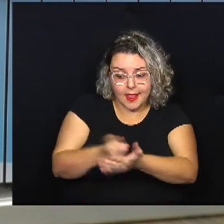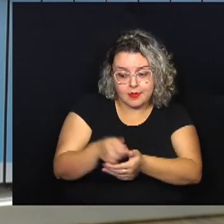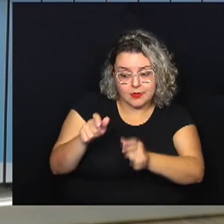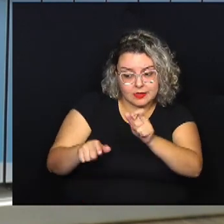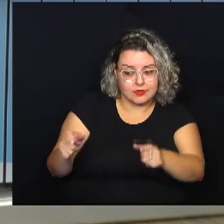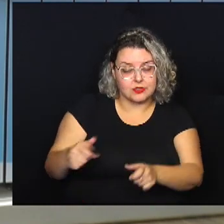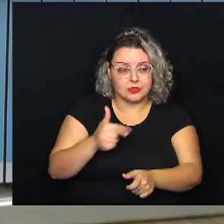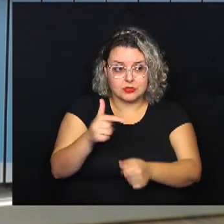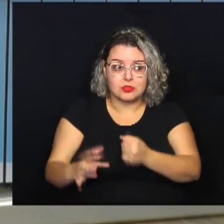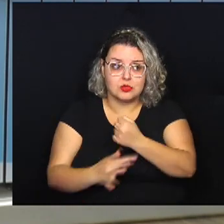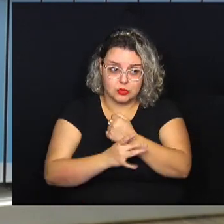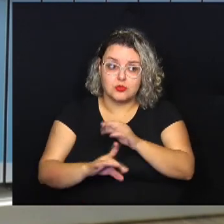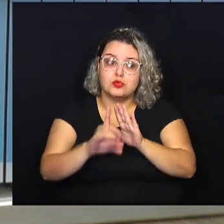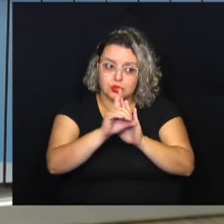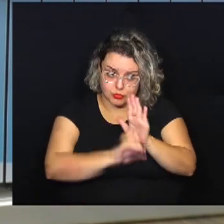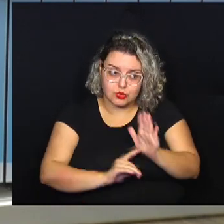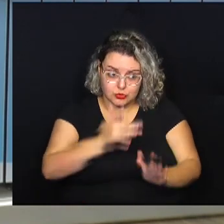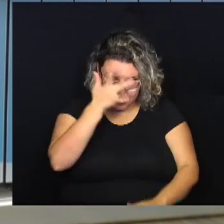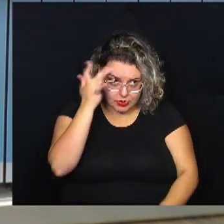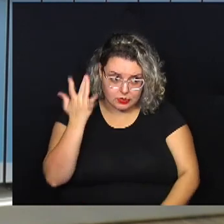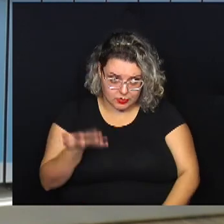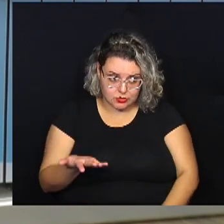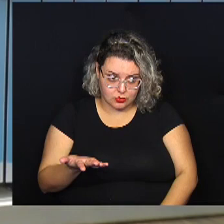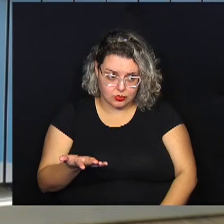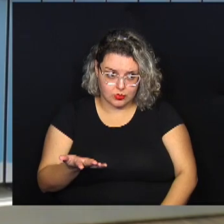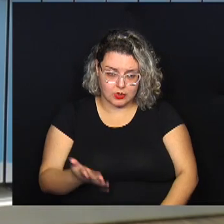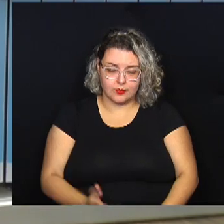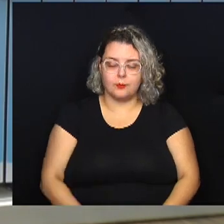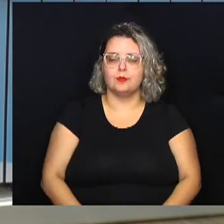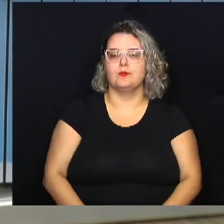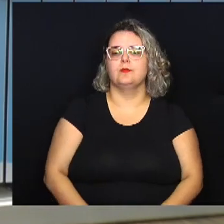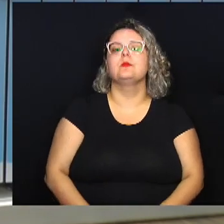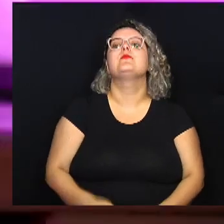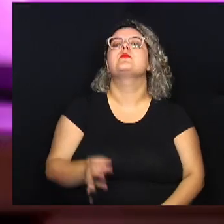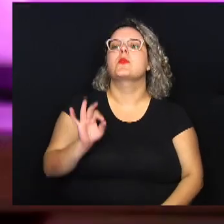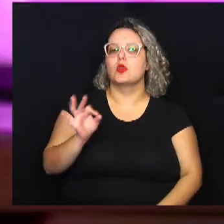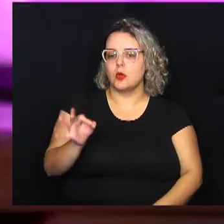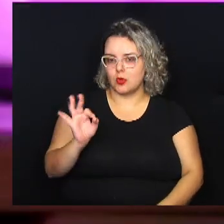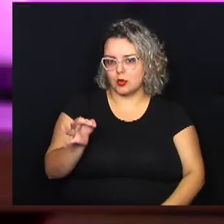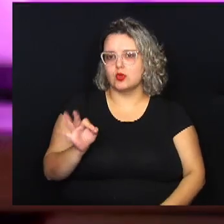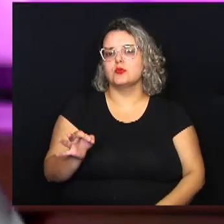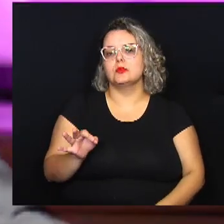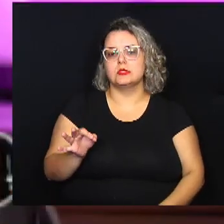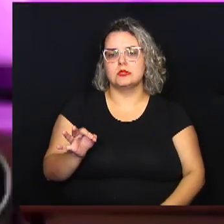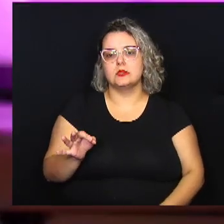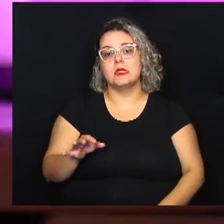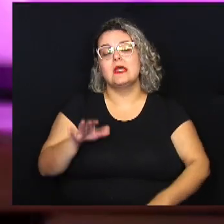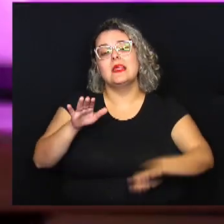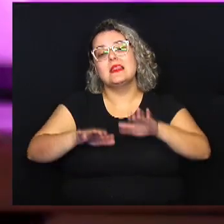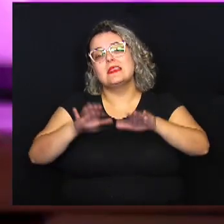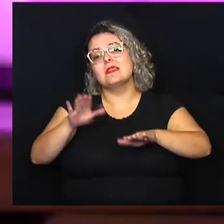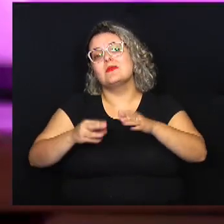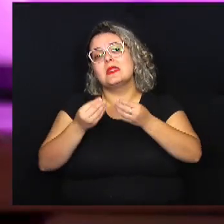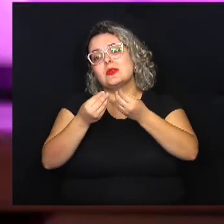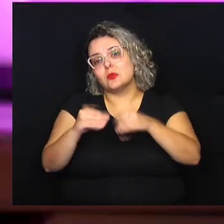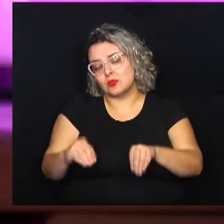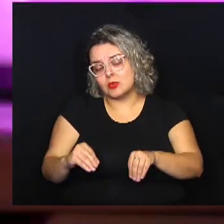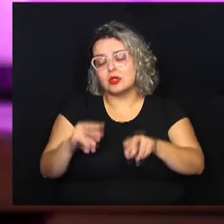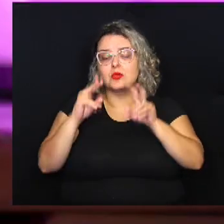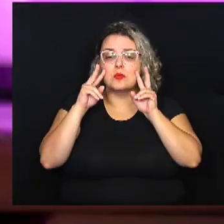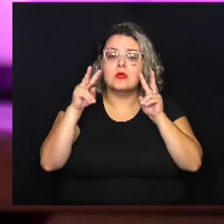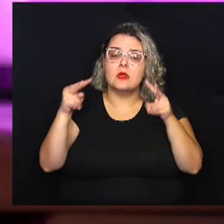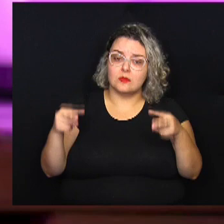insegura, os direitos dessa pessoa. Com certeza. Dependendo do dano que a gente